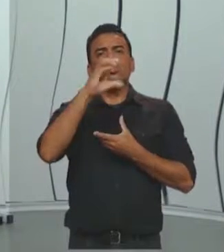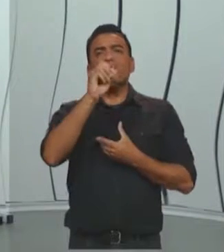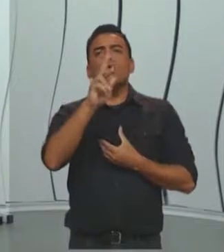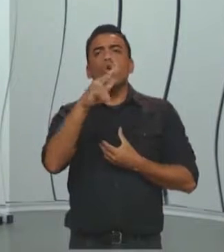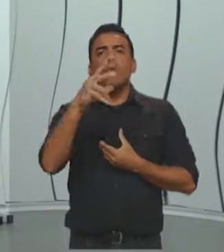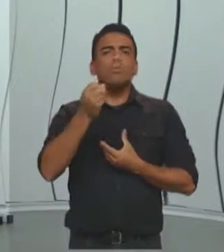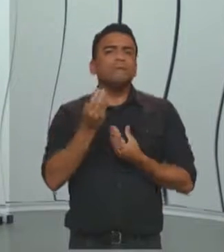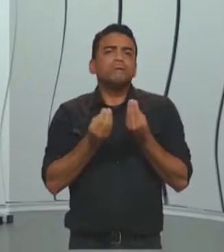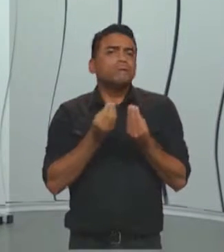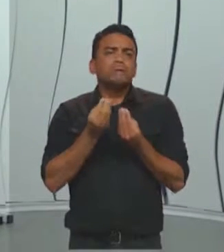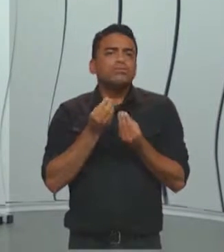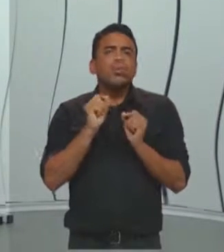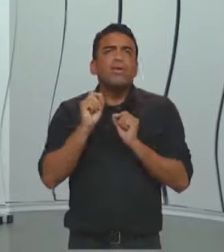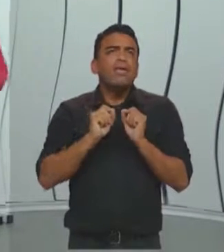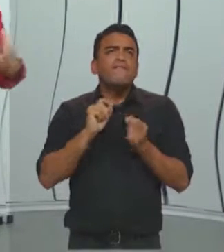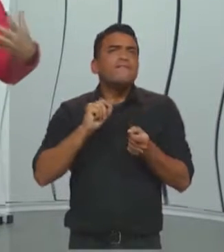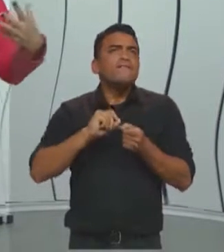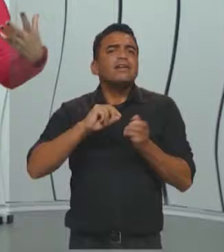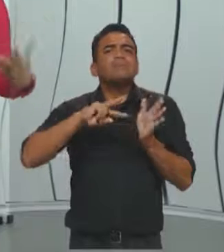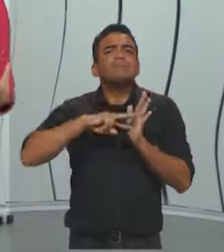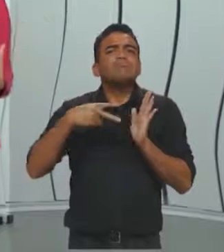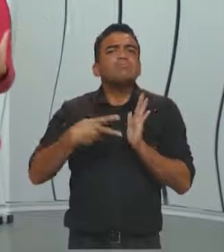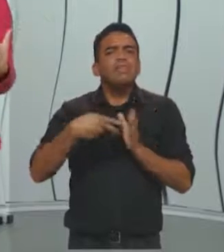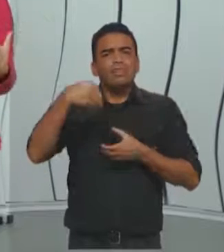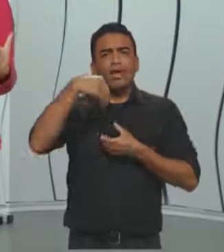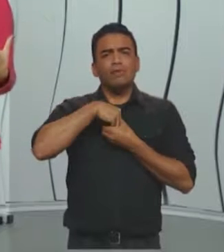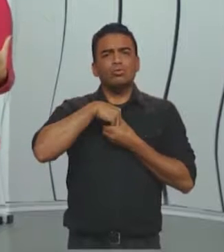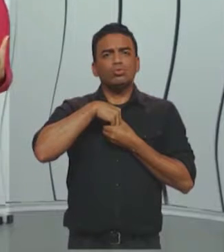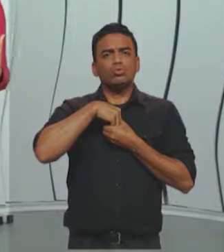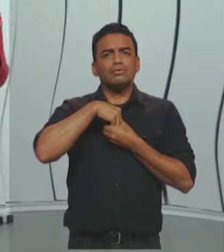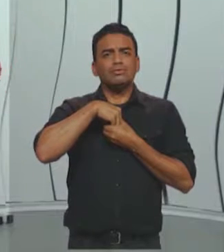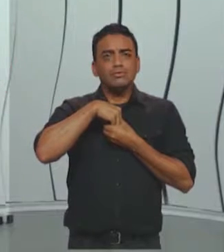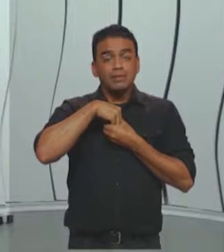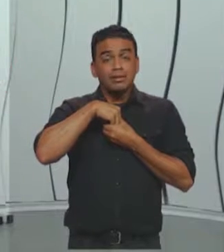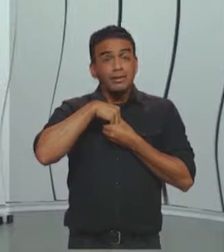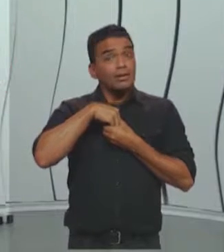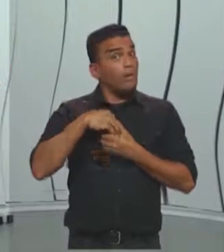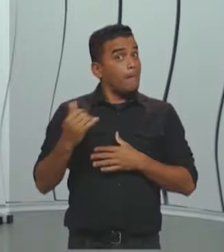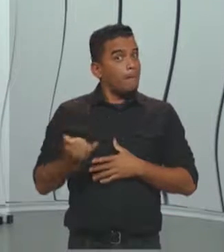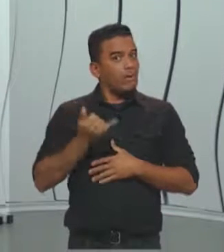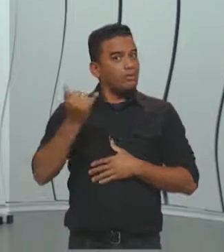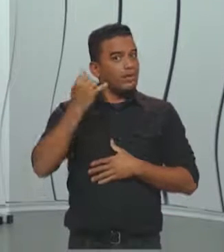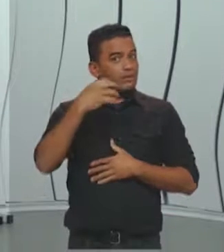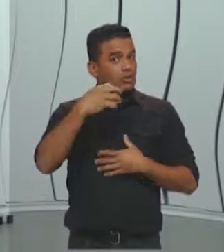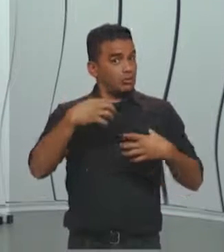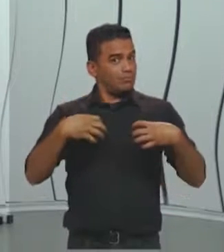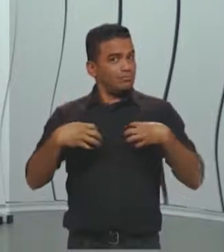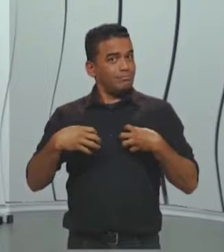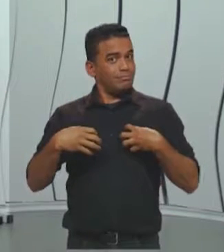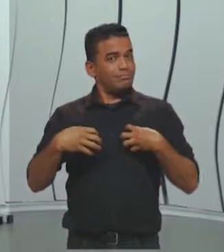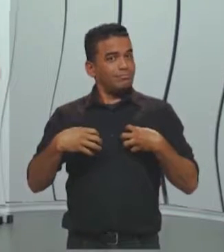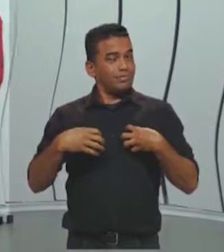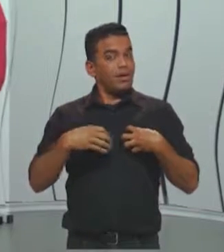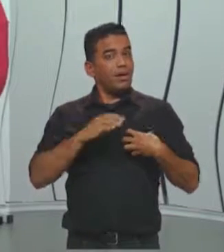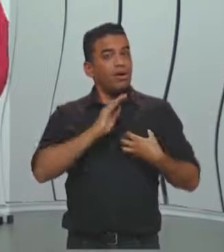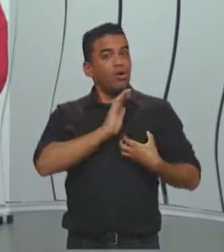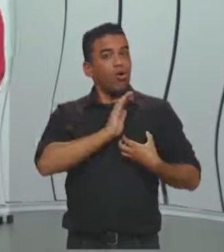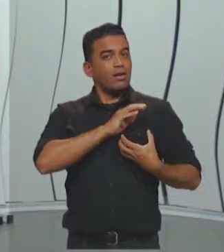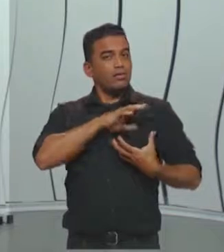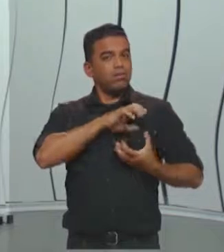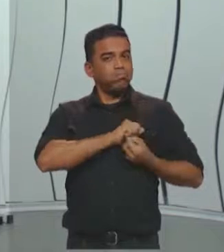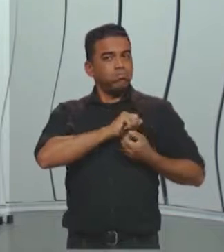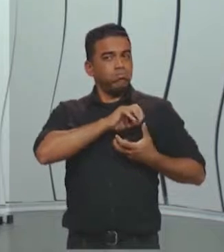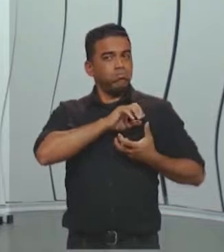o sangue executa no nosso corpo e a função aí desse órgão tão importante para nós, que é o coração.